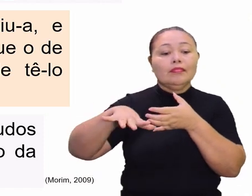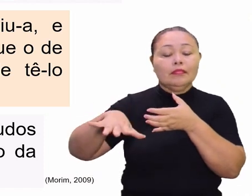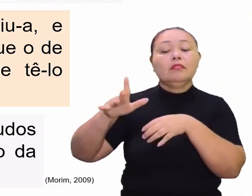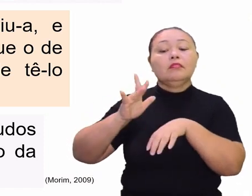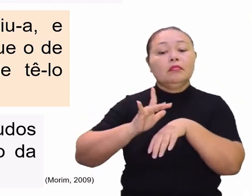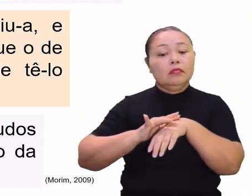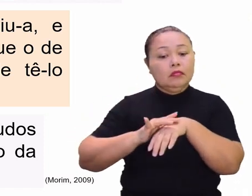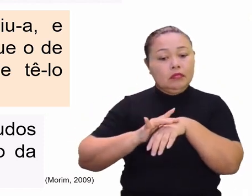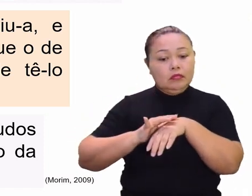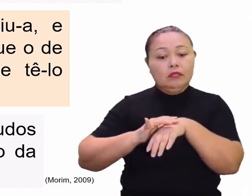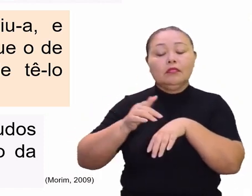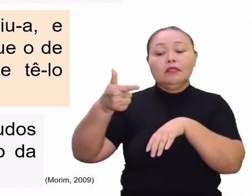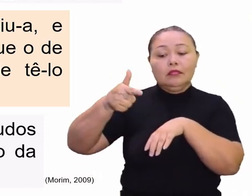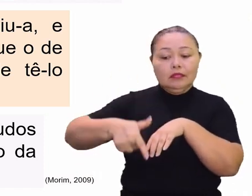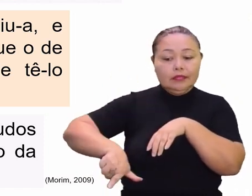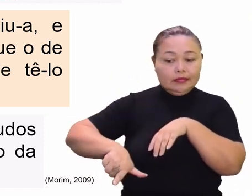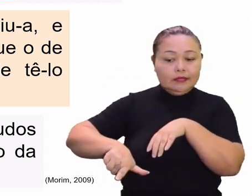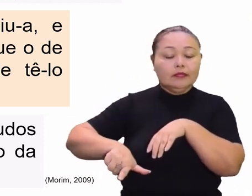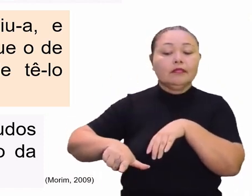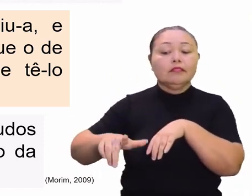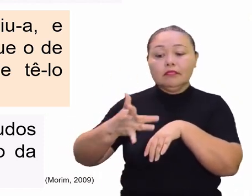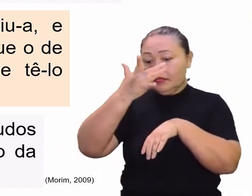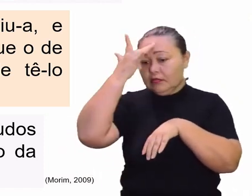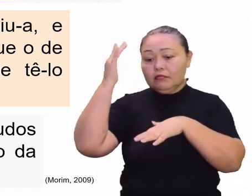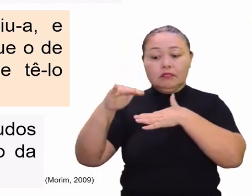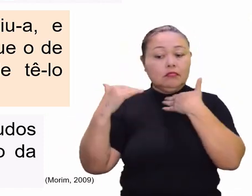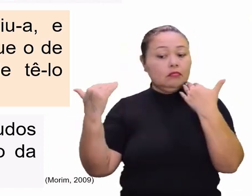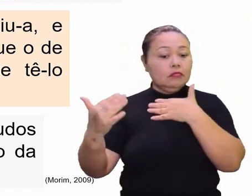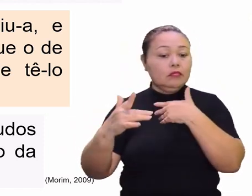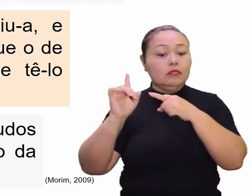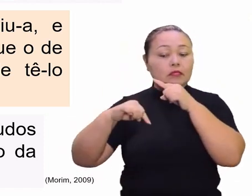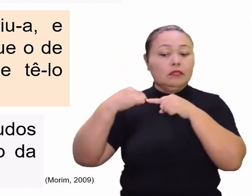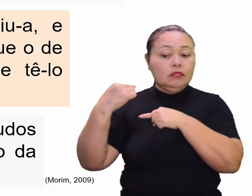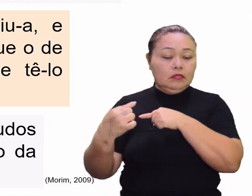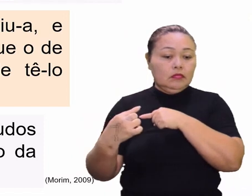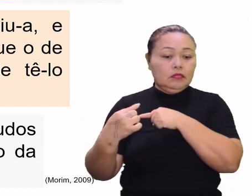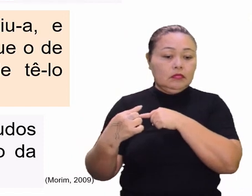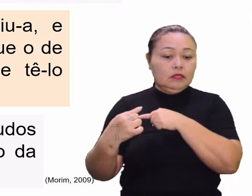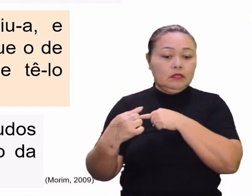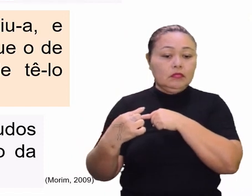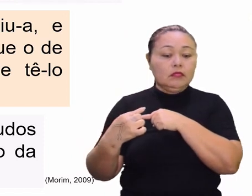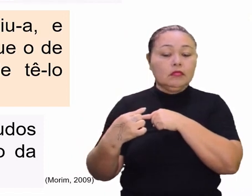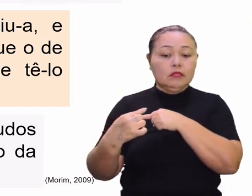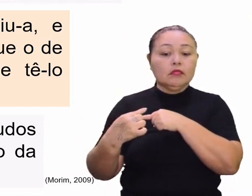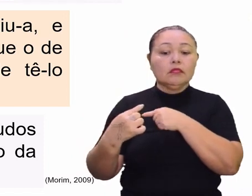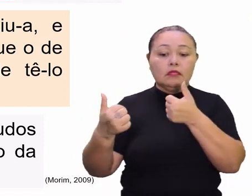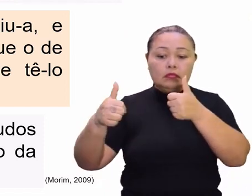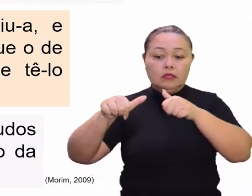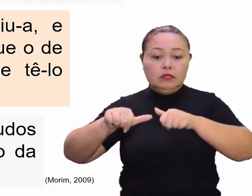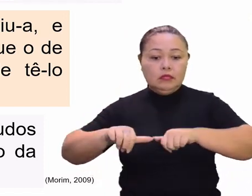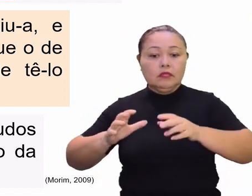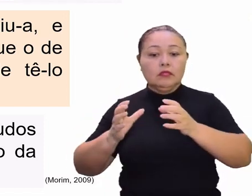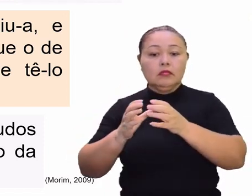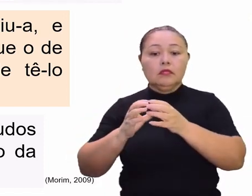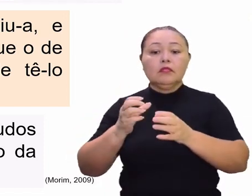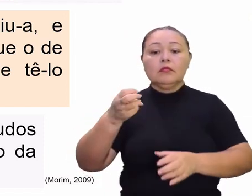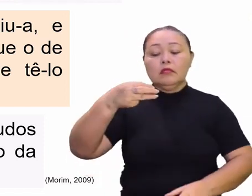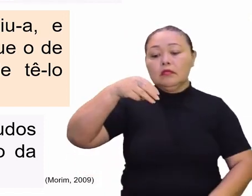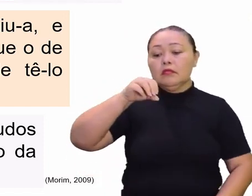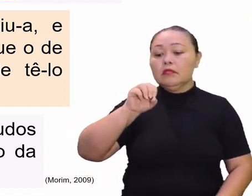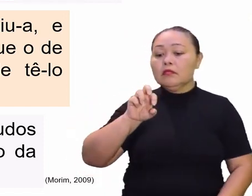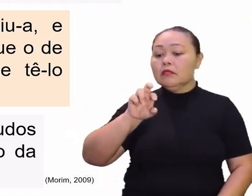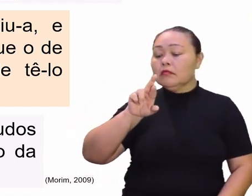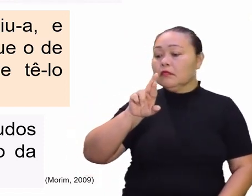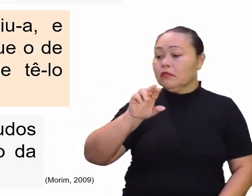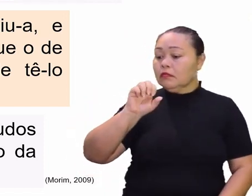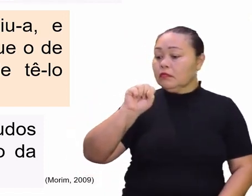doenças. Doença. Mais uma vez, meu amigo. Vamos lá, e depois desse insucesso aí da Comissão Morse, a gente